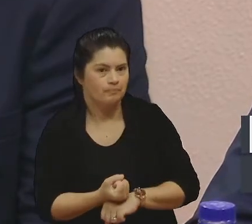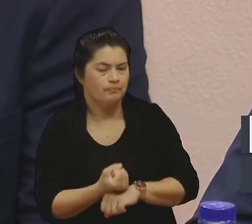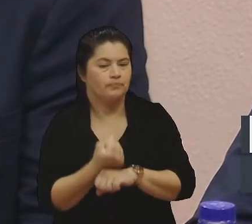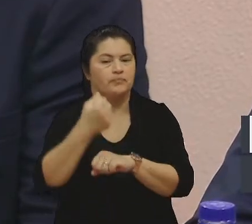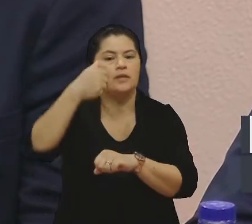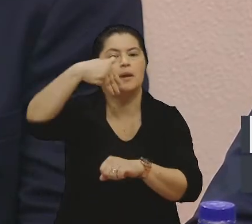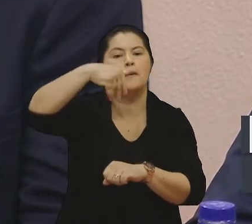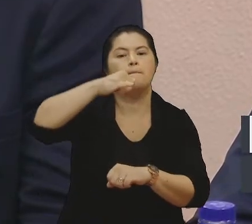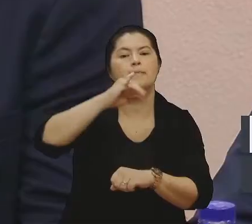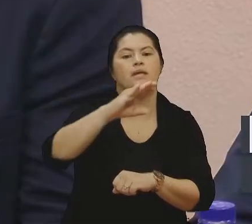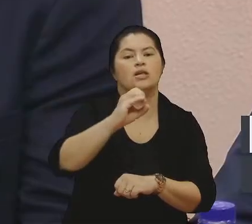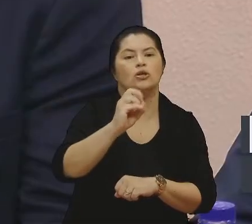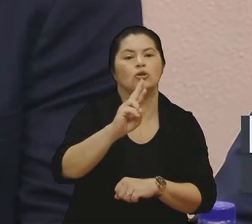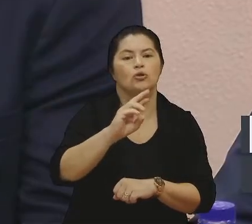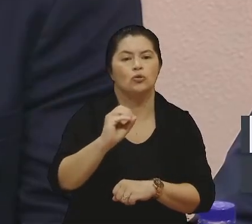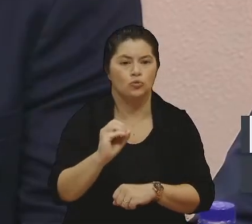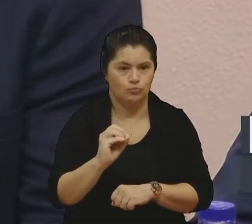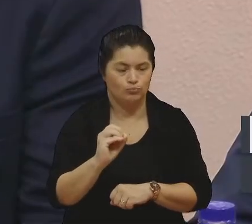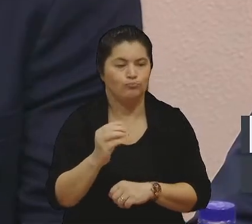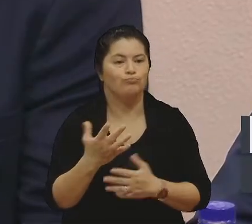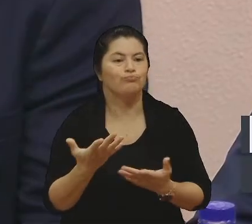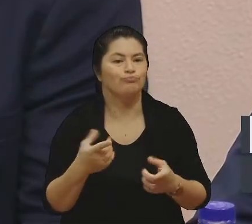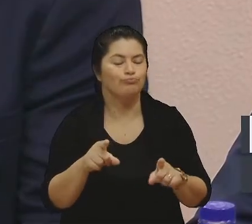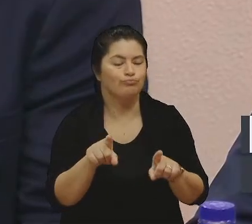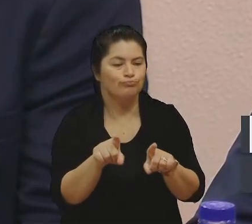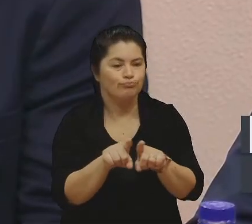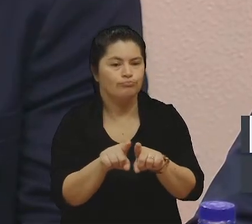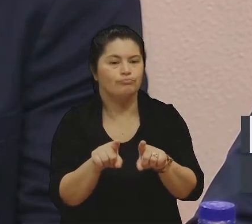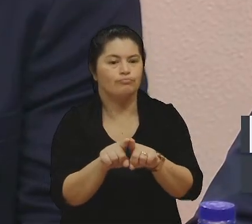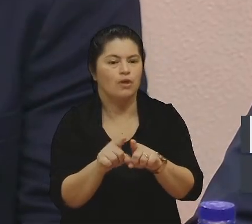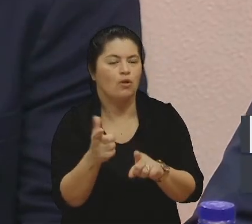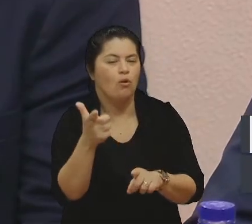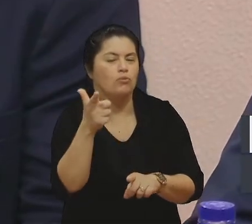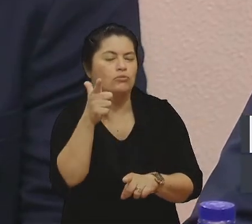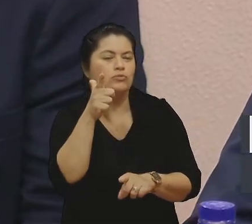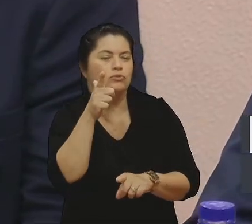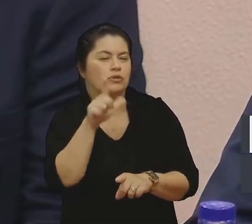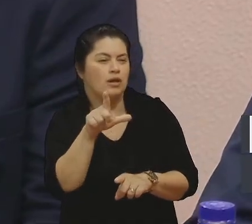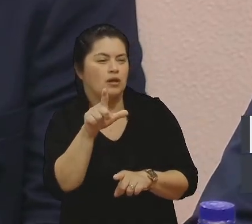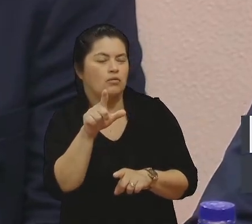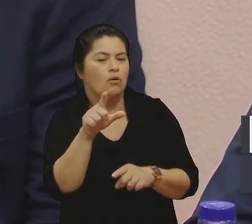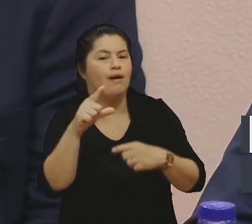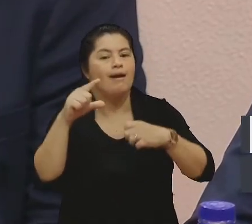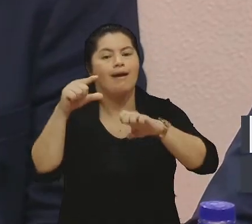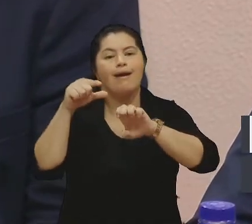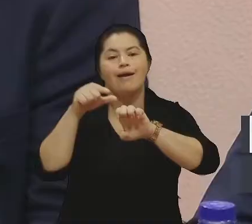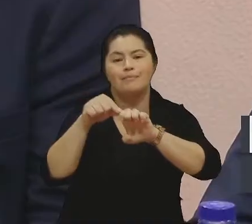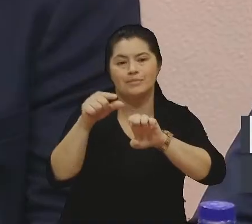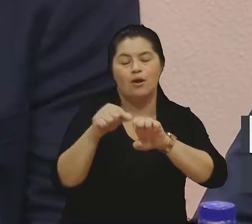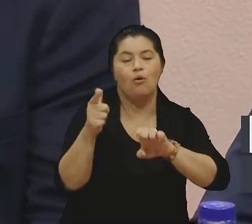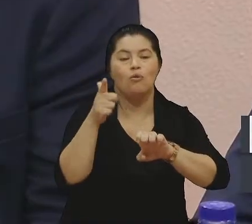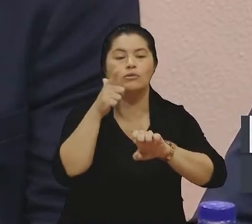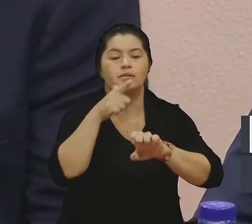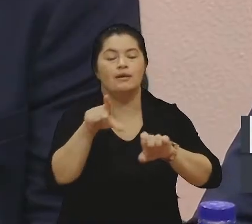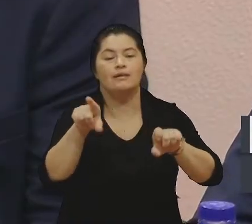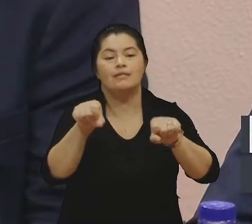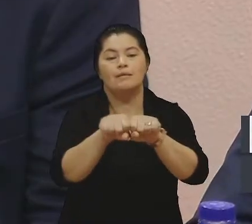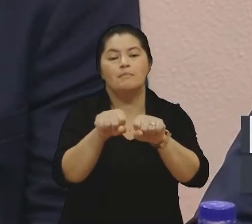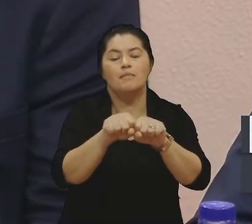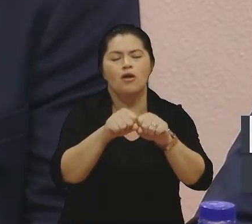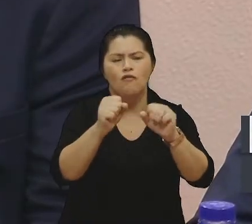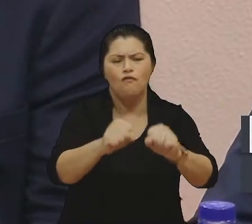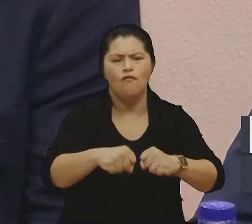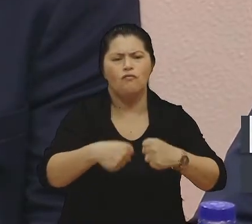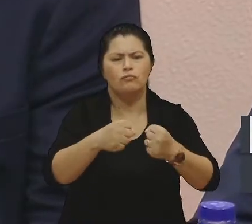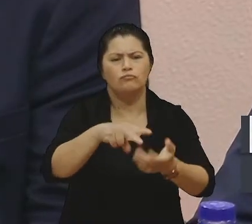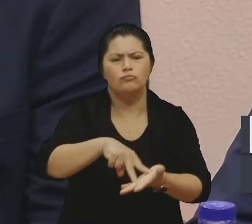prevê realmente isso, fazer com que a gente consiga sair e empreender e consiga ter um fortalecimento do nosso